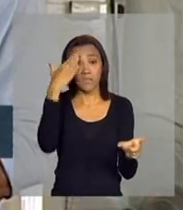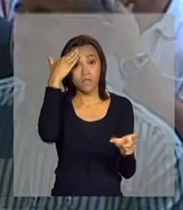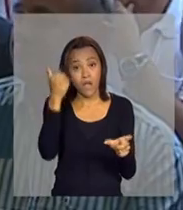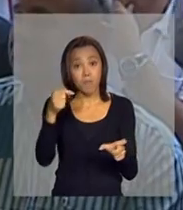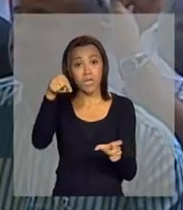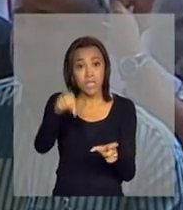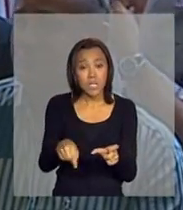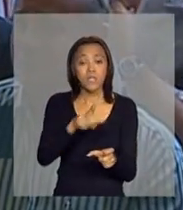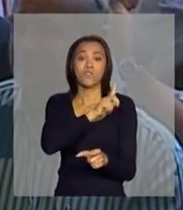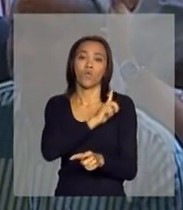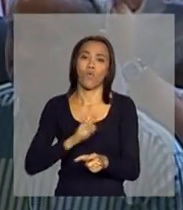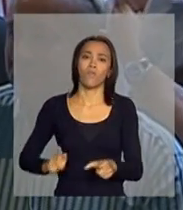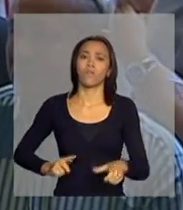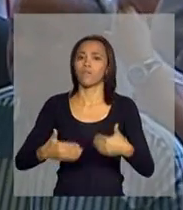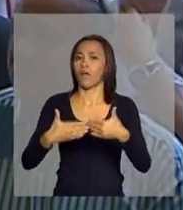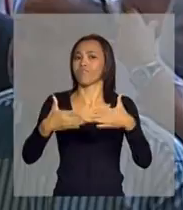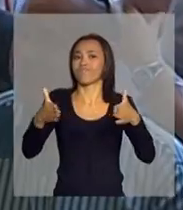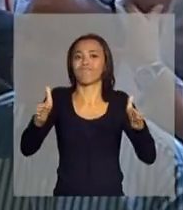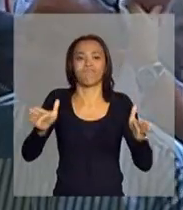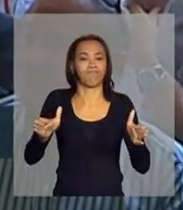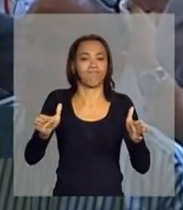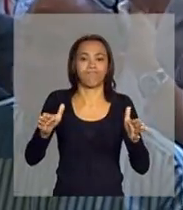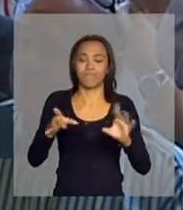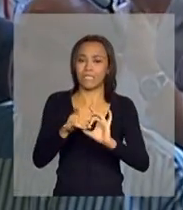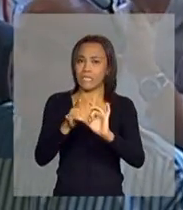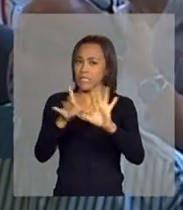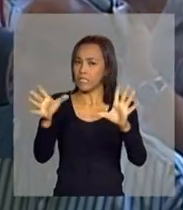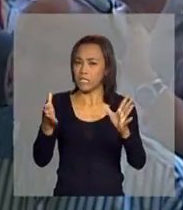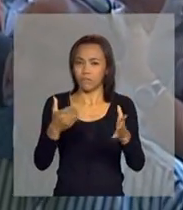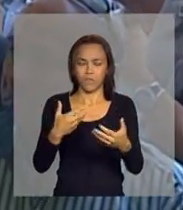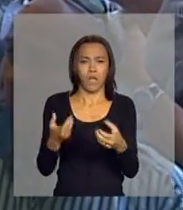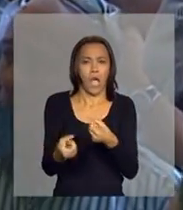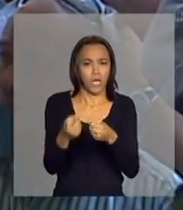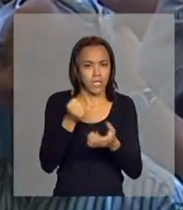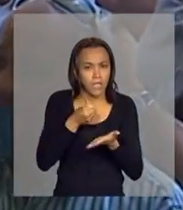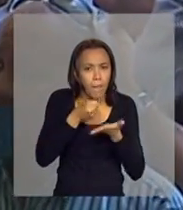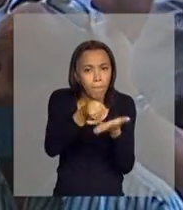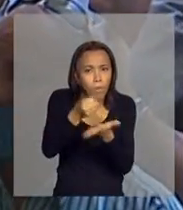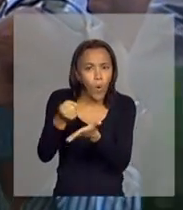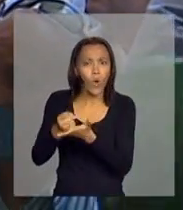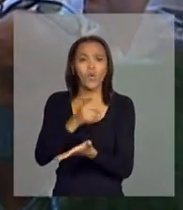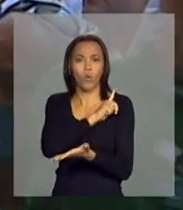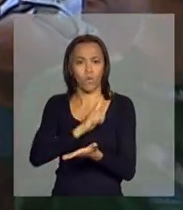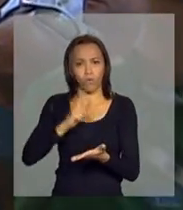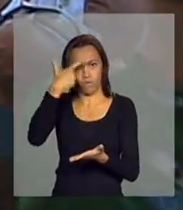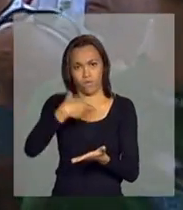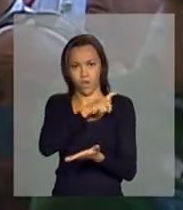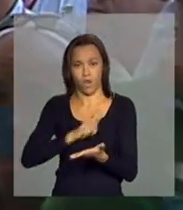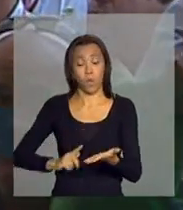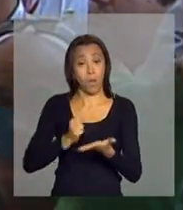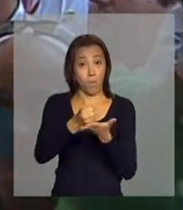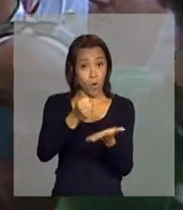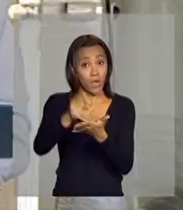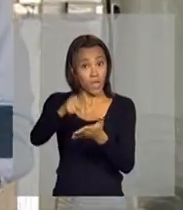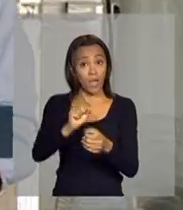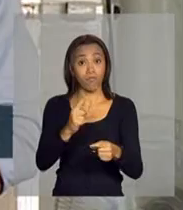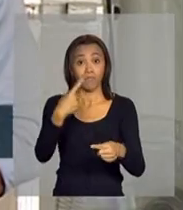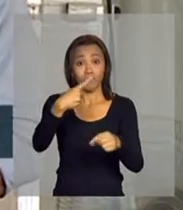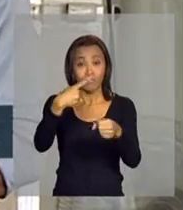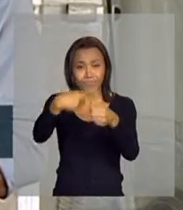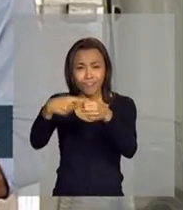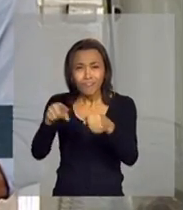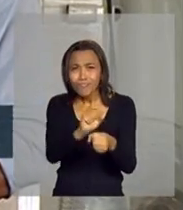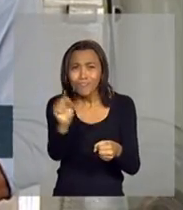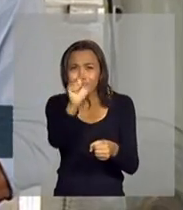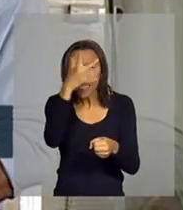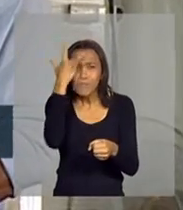governo tem portas abertas. Tem um governador parceiro que entende que é nos municípios que as pessoas vivem, é ali que